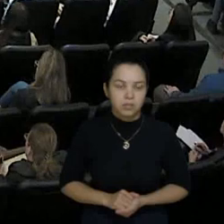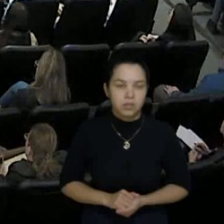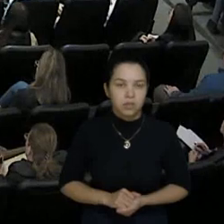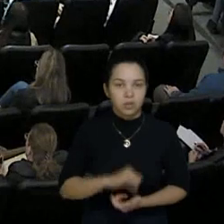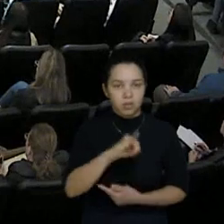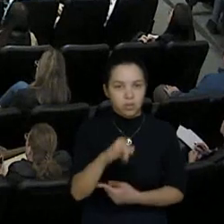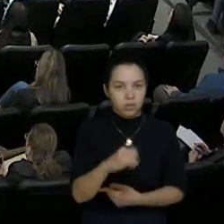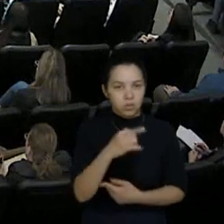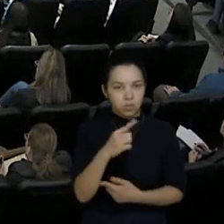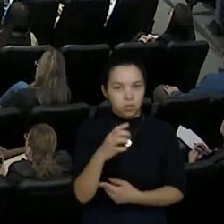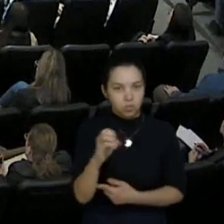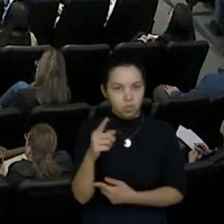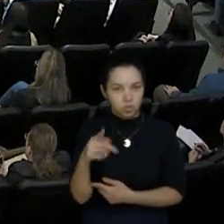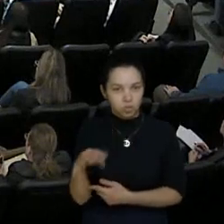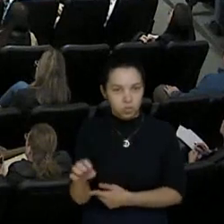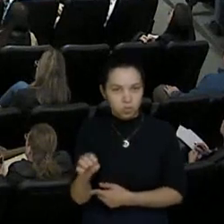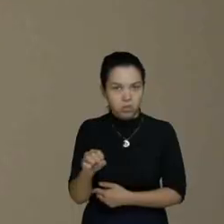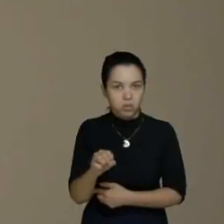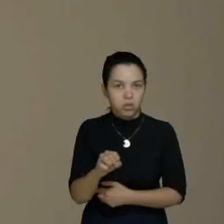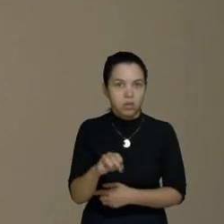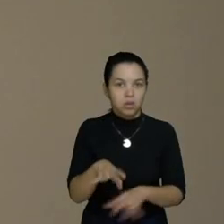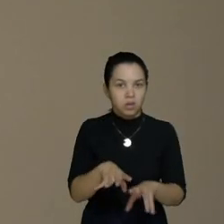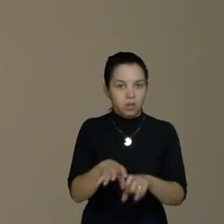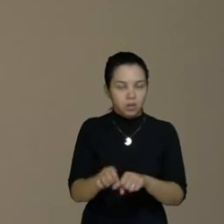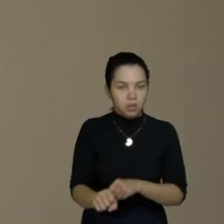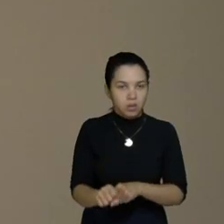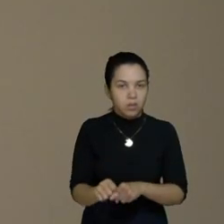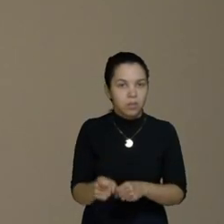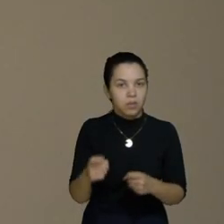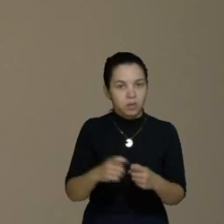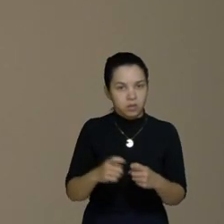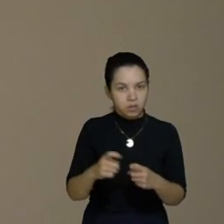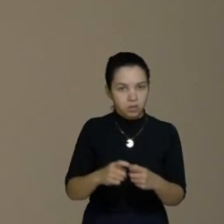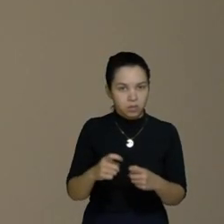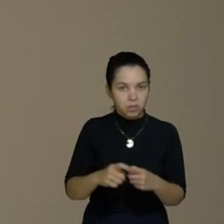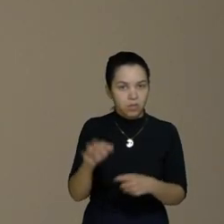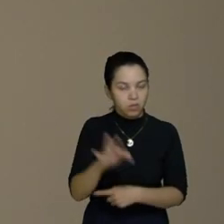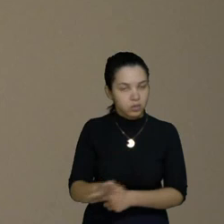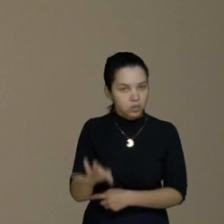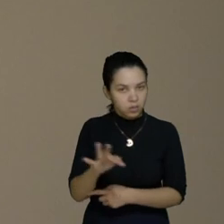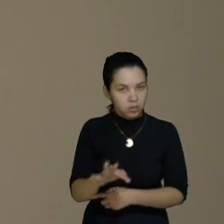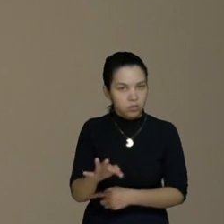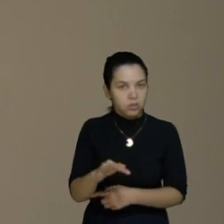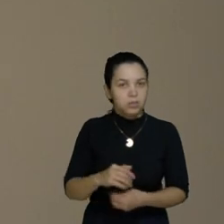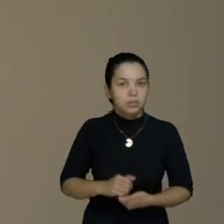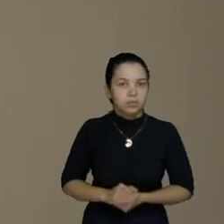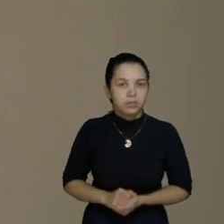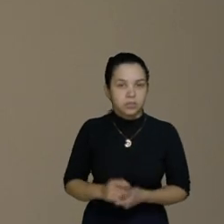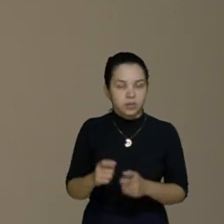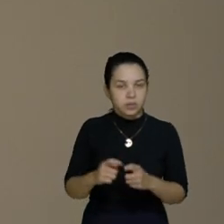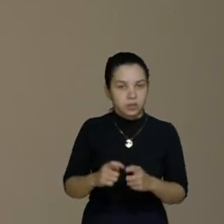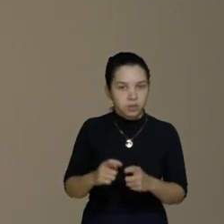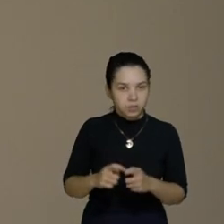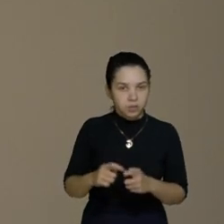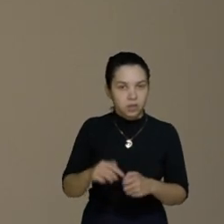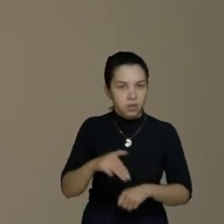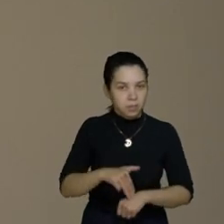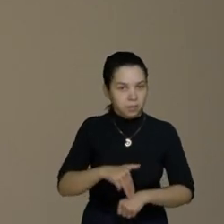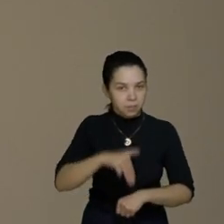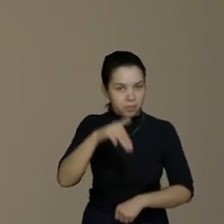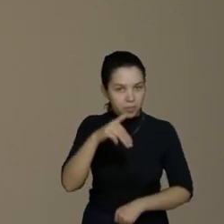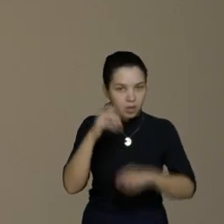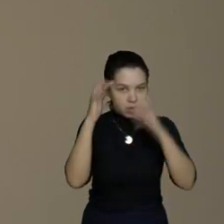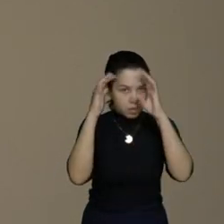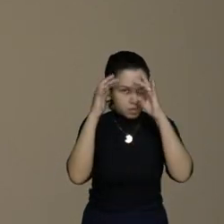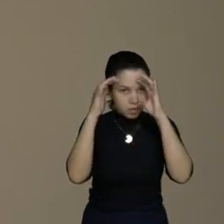em medicina pela Universidade Federal de Santa Catarina especialista em pediatria pelo Hospital Infantil Joana de Gusmão mestre em neurociências e